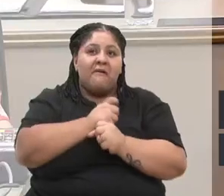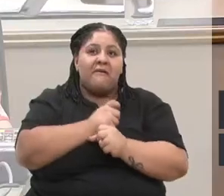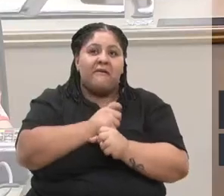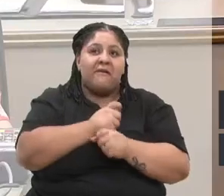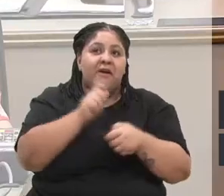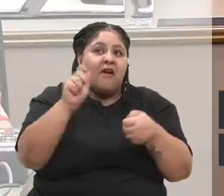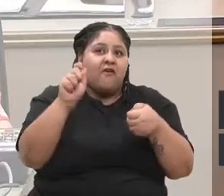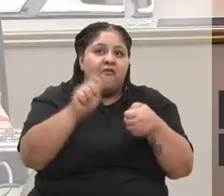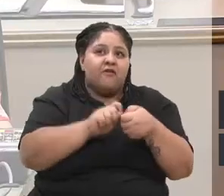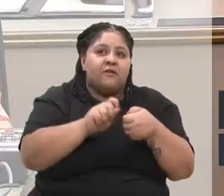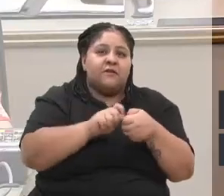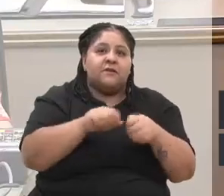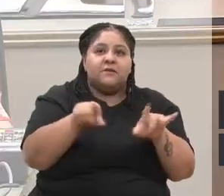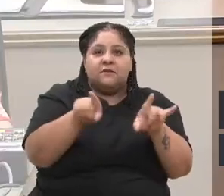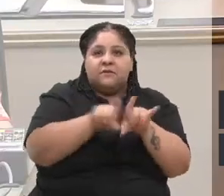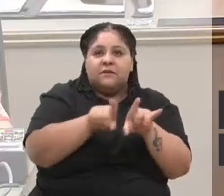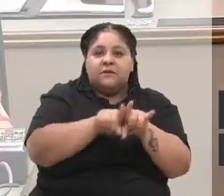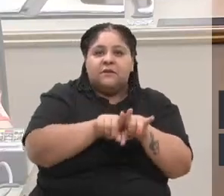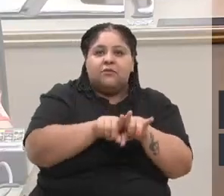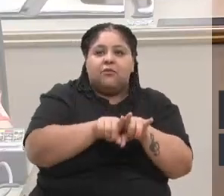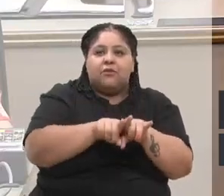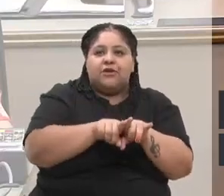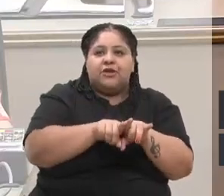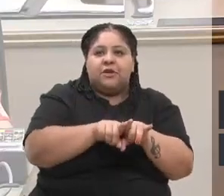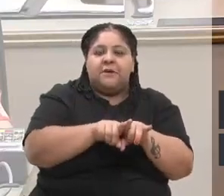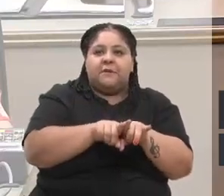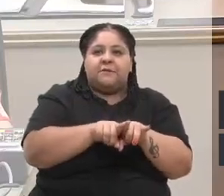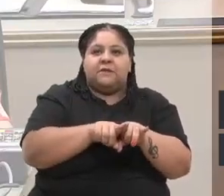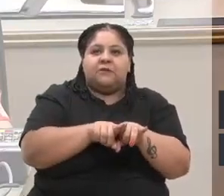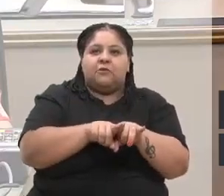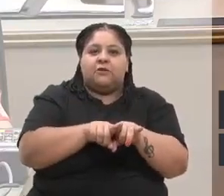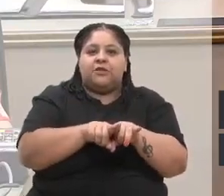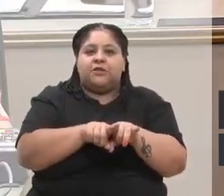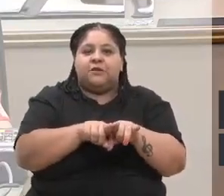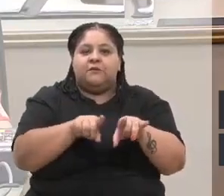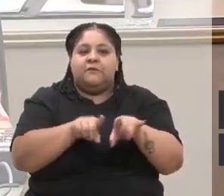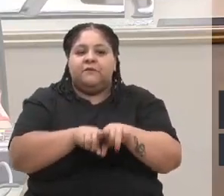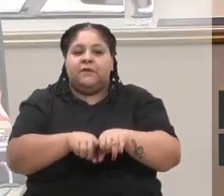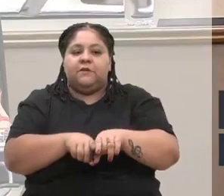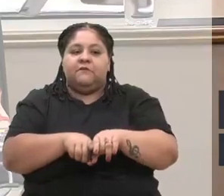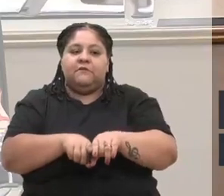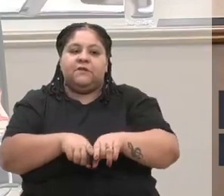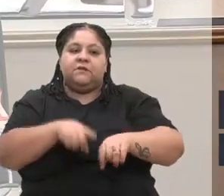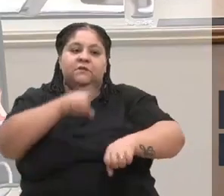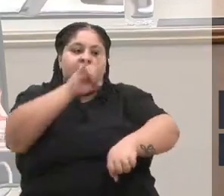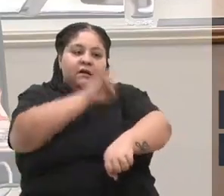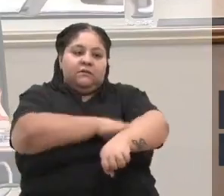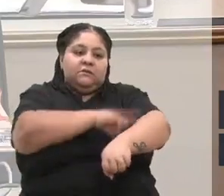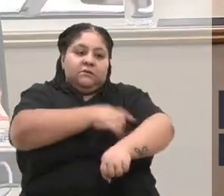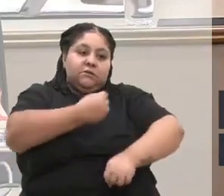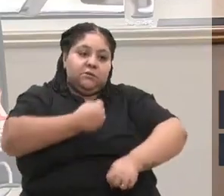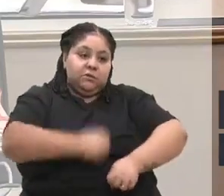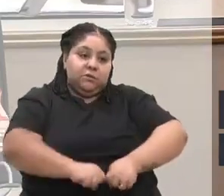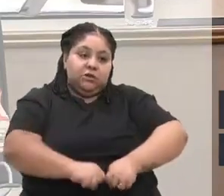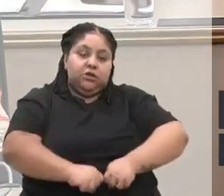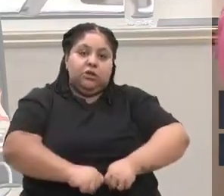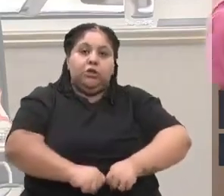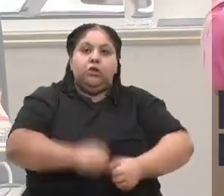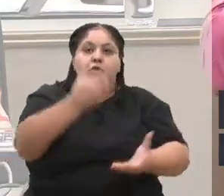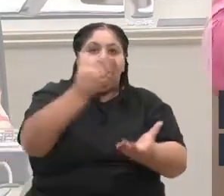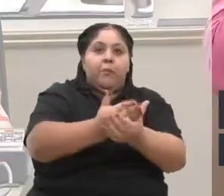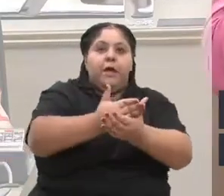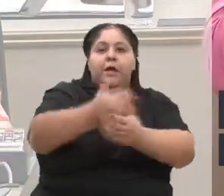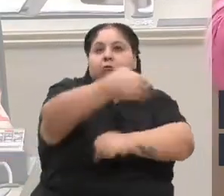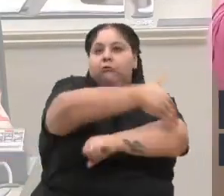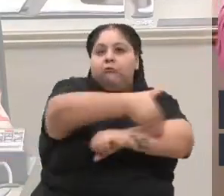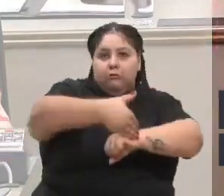as necessidades fisiológicas na rua e ninguém recolhe. Esses dias eu tive